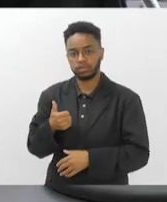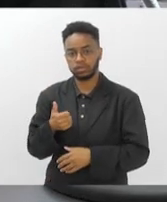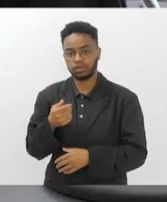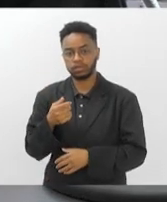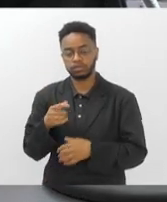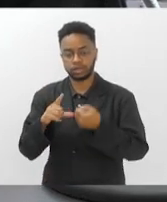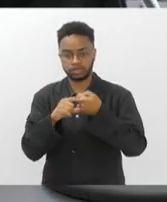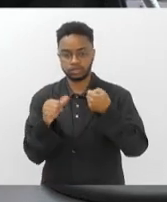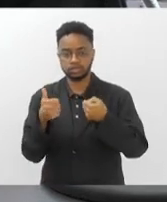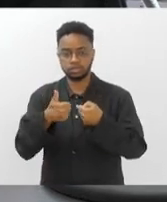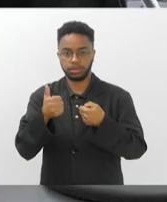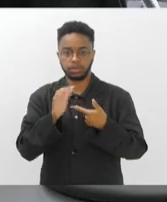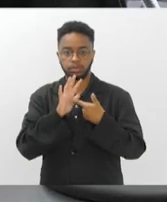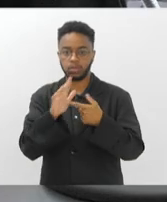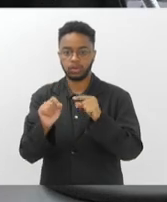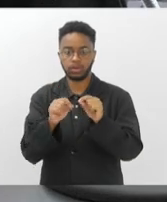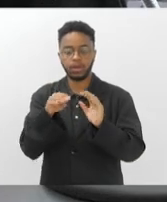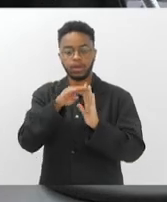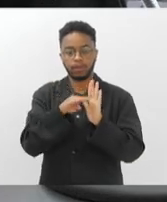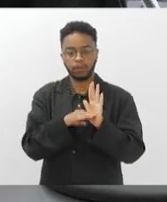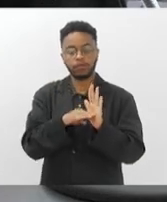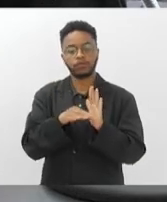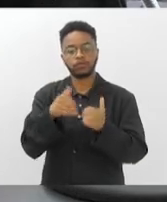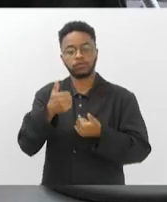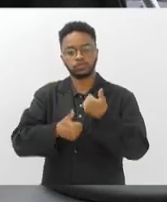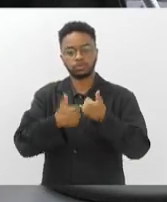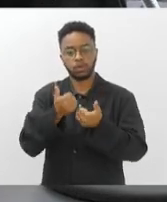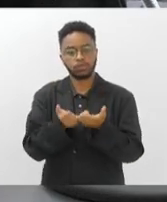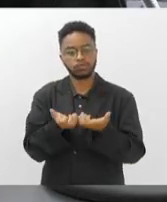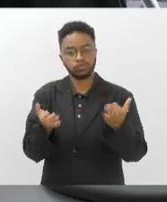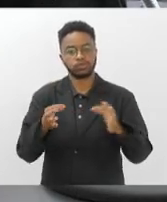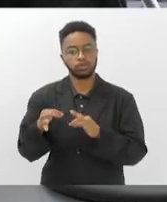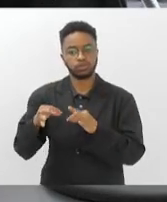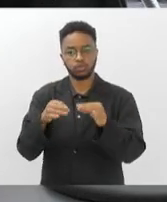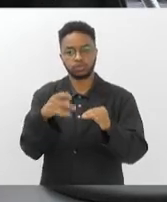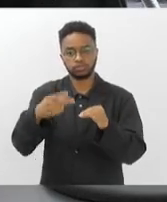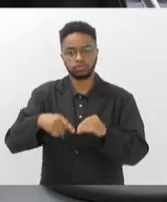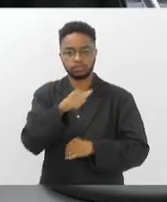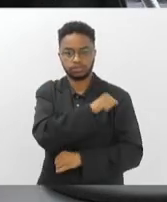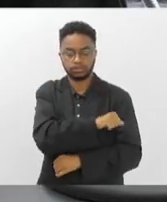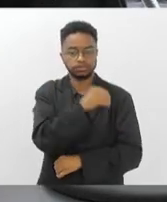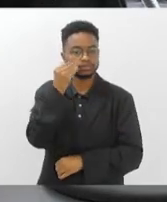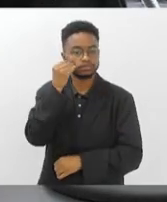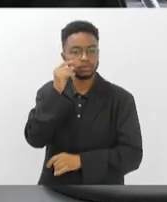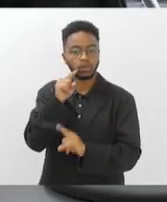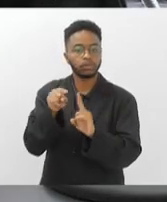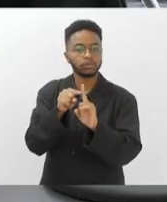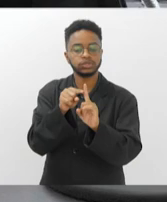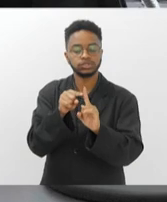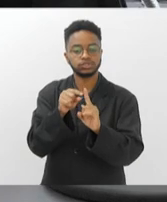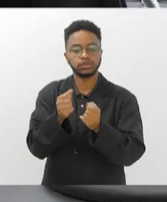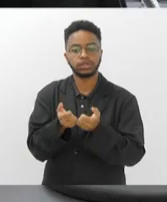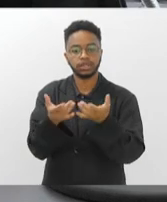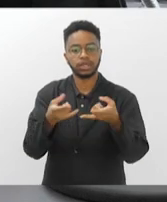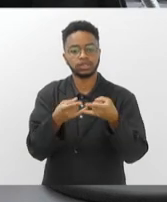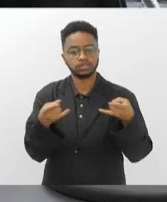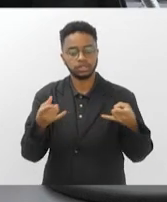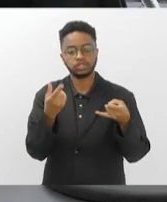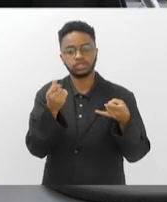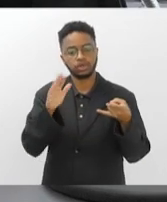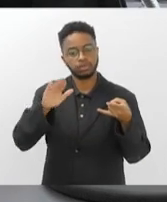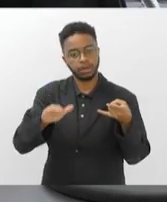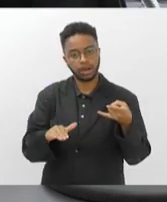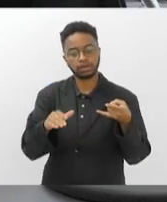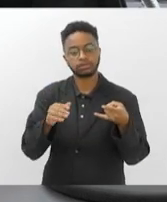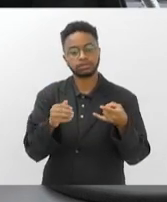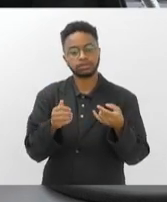no artigo 1º, fica instituído o programa Futebol para Todos no Estado do Rio de Janeiro, com finalidade de disponibilizar ingressos para partidas de futebol a preços populares